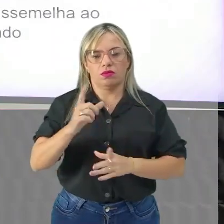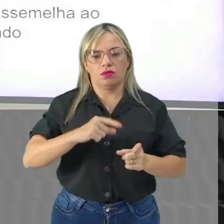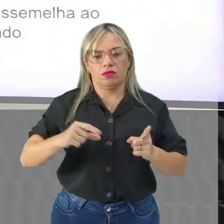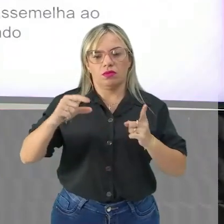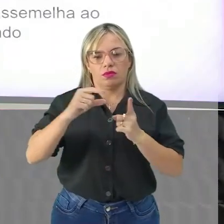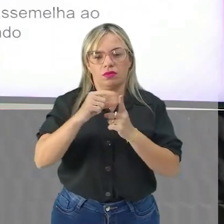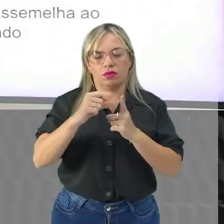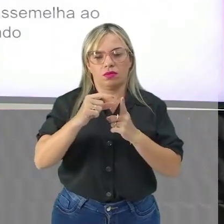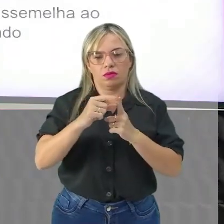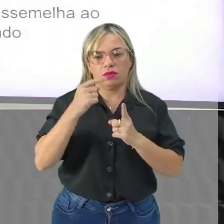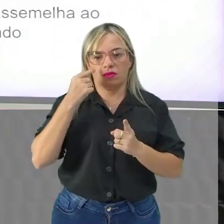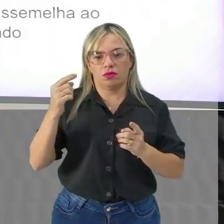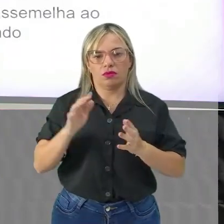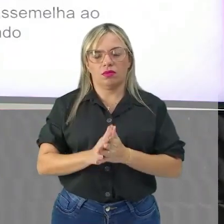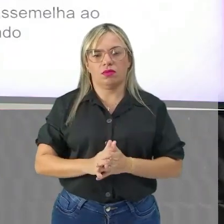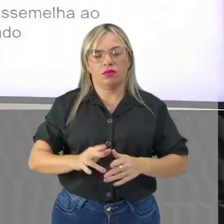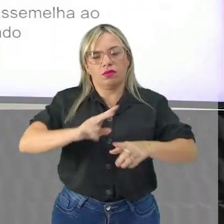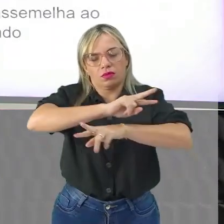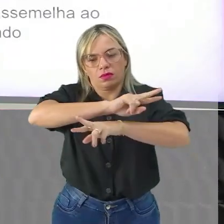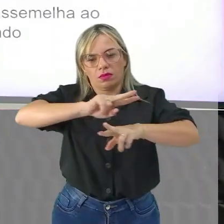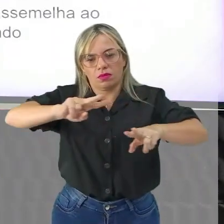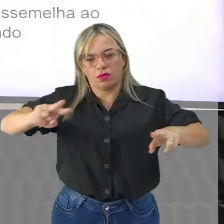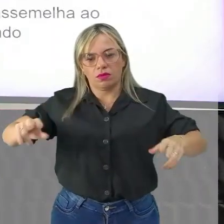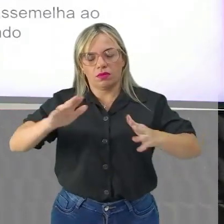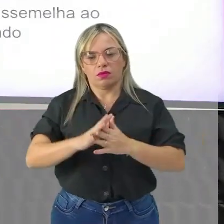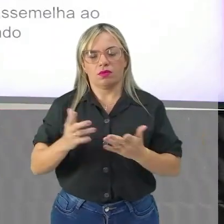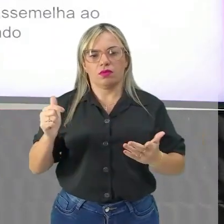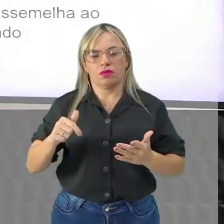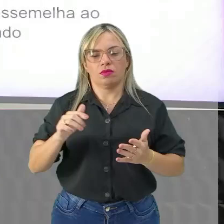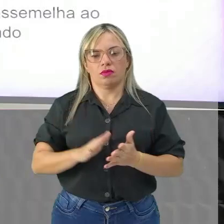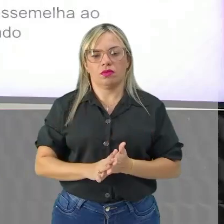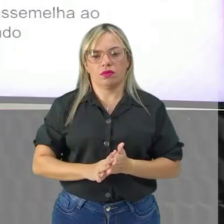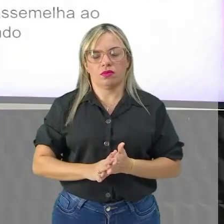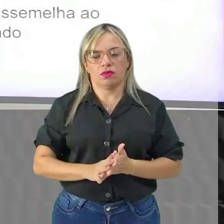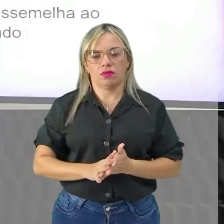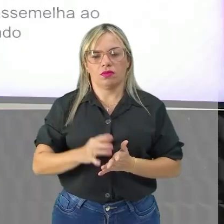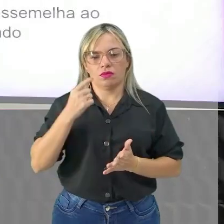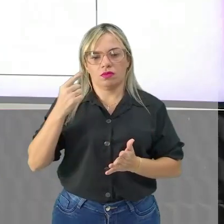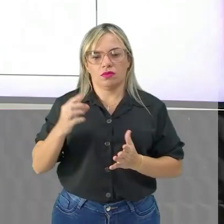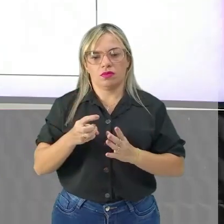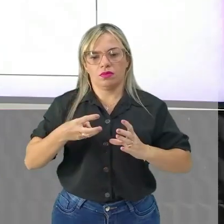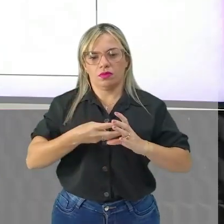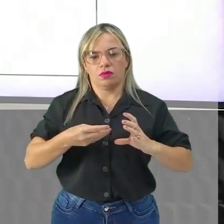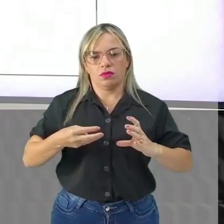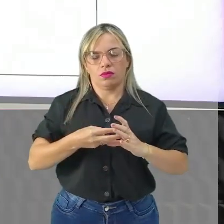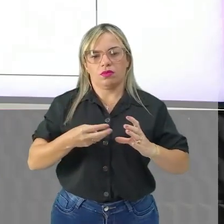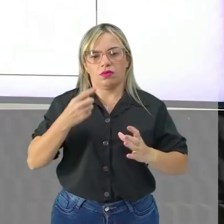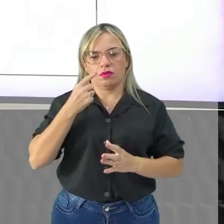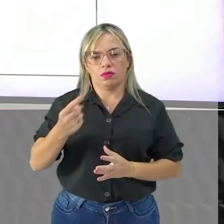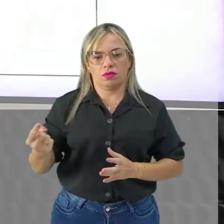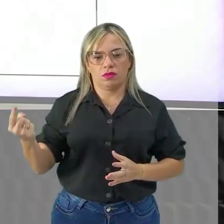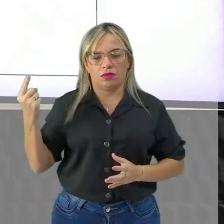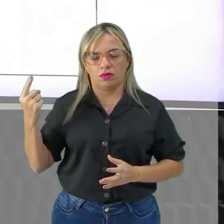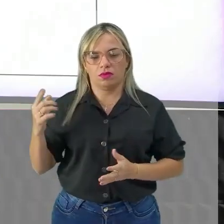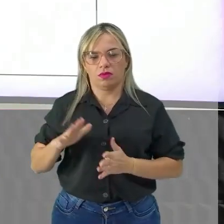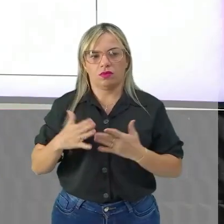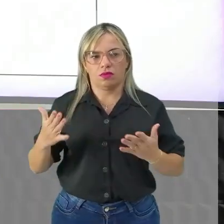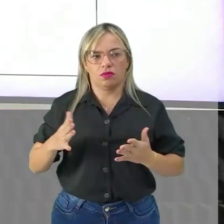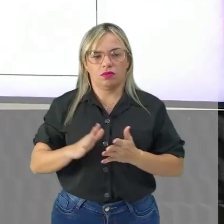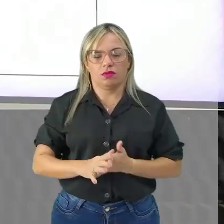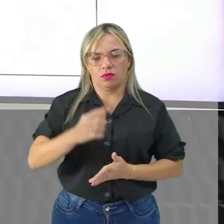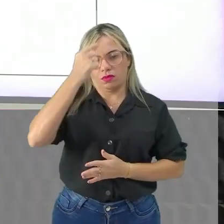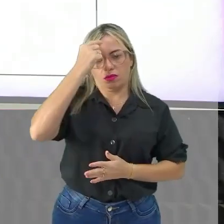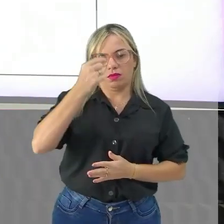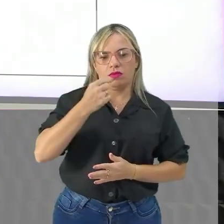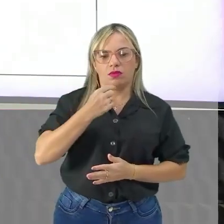chave, que é a multiplicação, né? Então, a multiplicação de células. Ó, aqui no